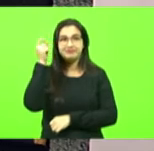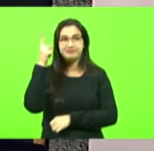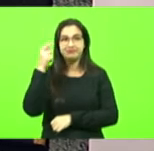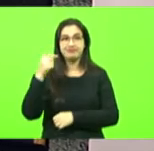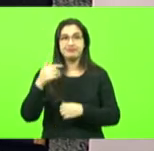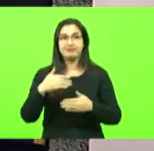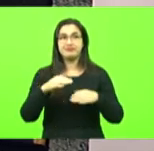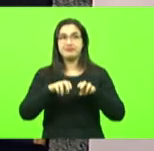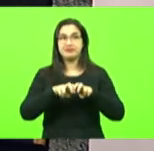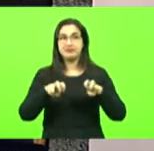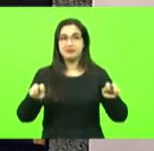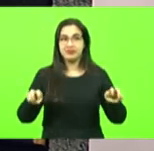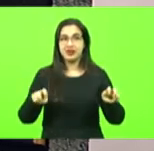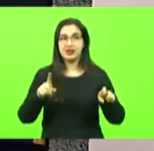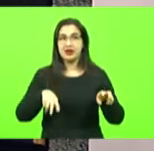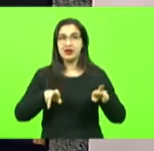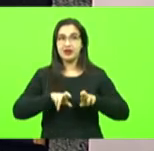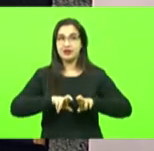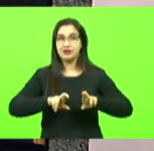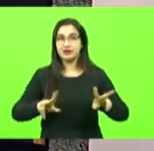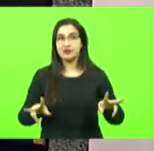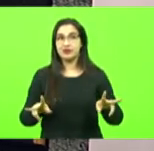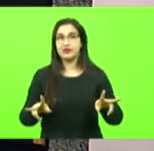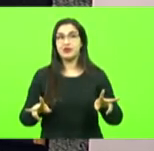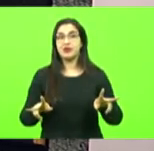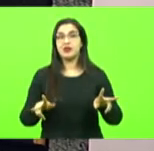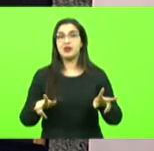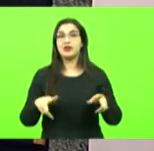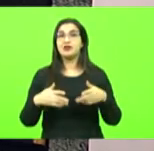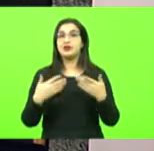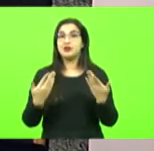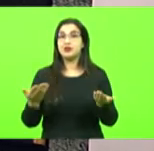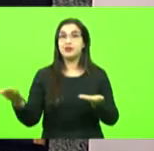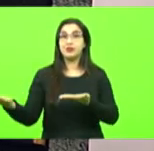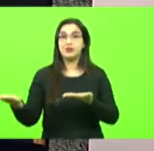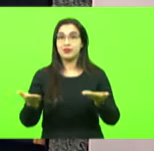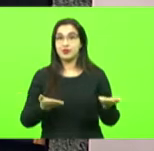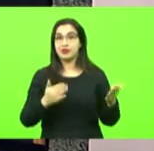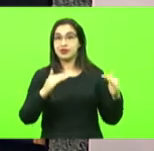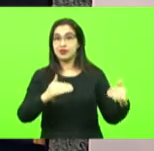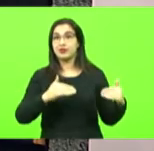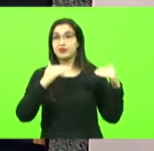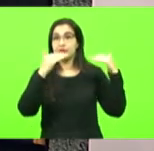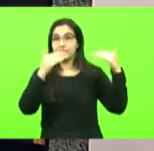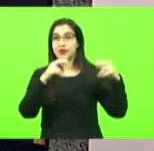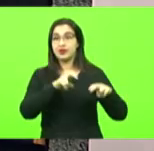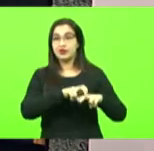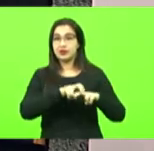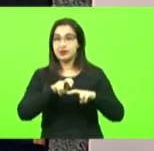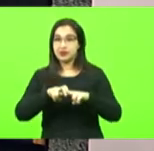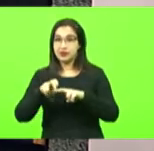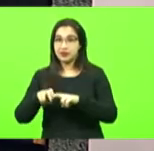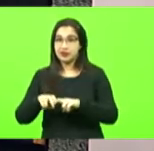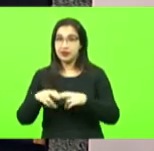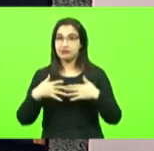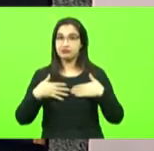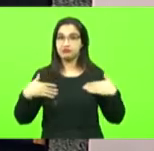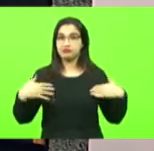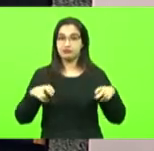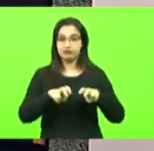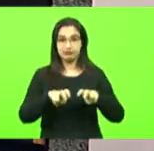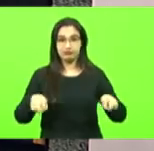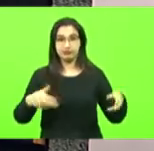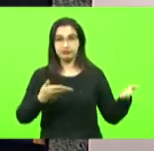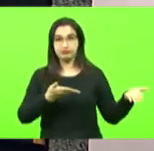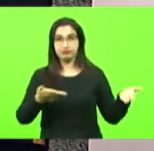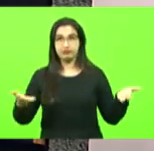maneira diferenciada. Exposto este motivo, convido as seguintes autoridades a sentarem as cadeiras de honra localizadas à frente